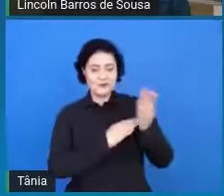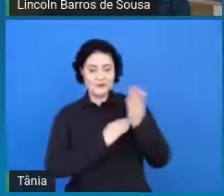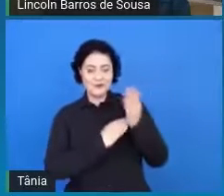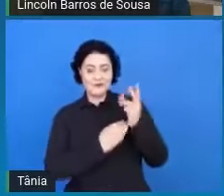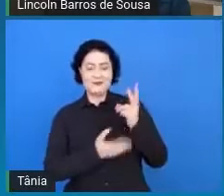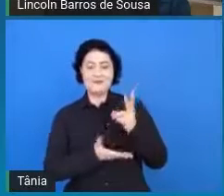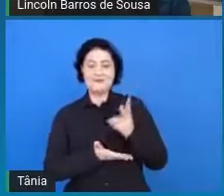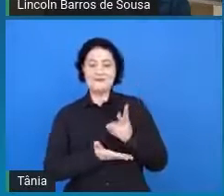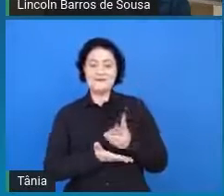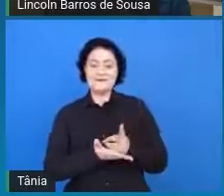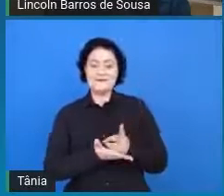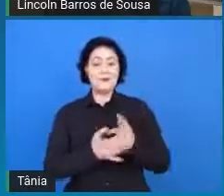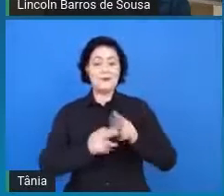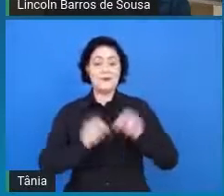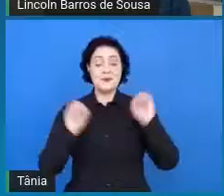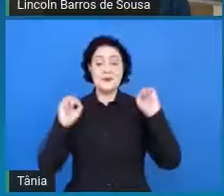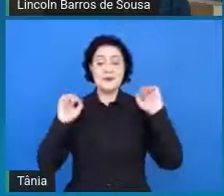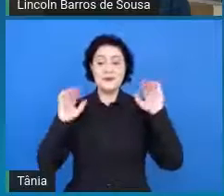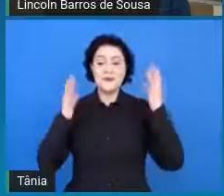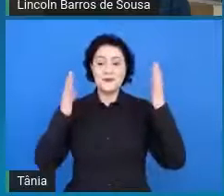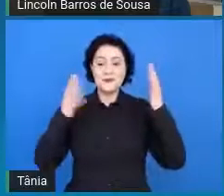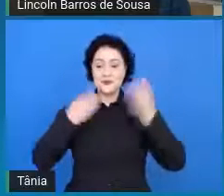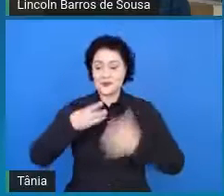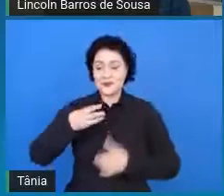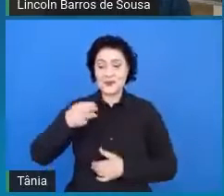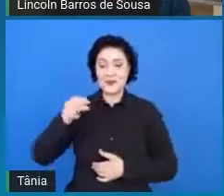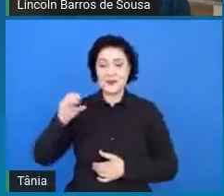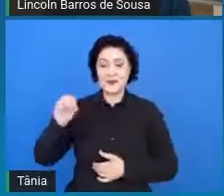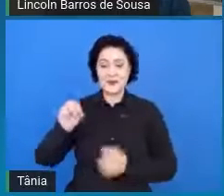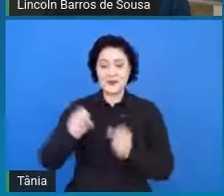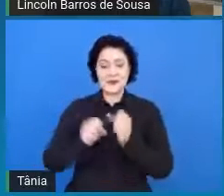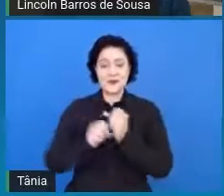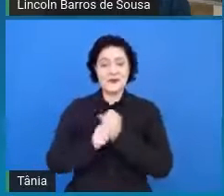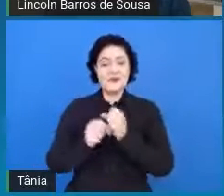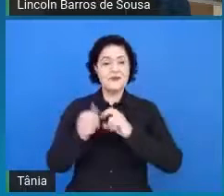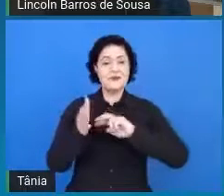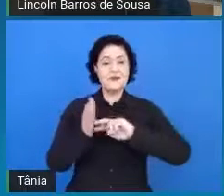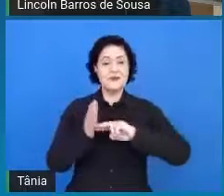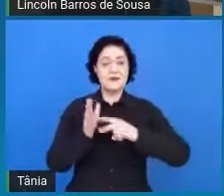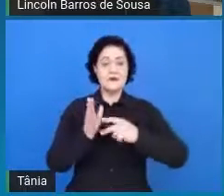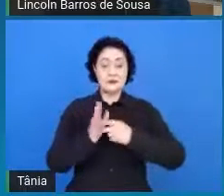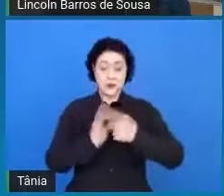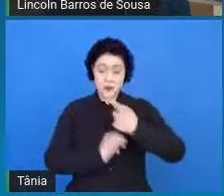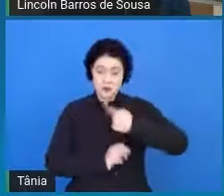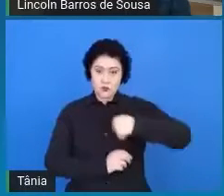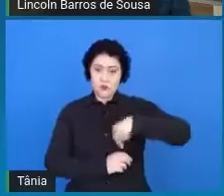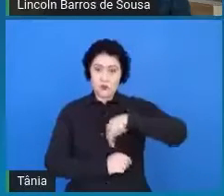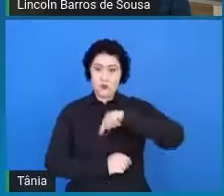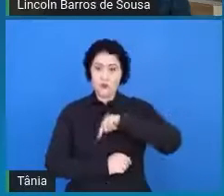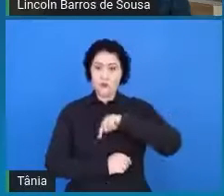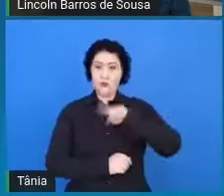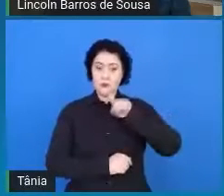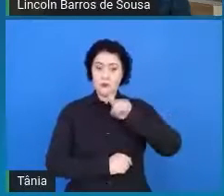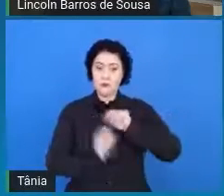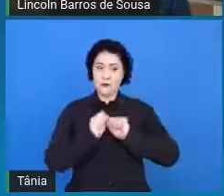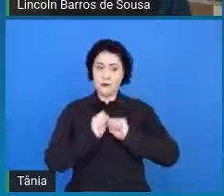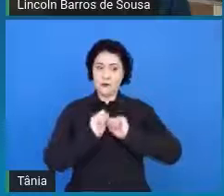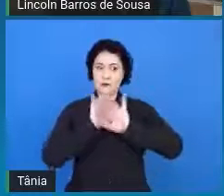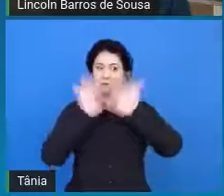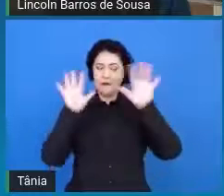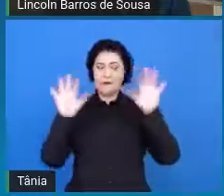por isso quando nós estamos comemorando hoje os 30 anos não é para a nossa Glória